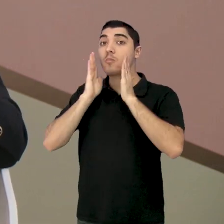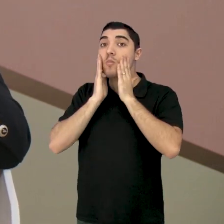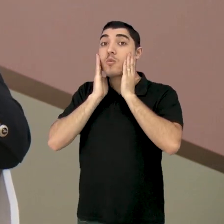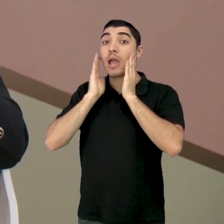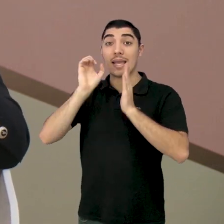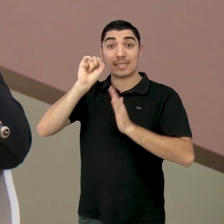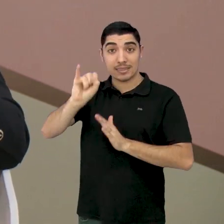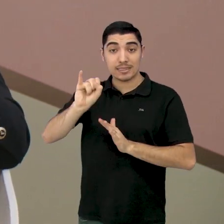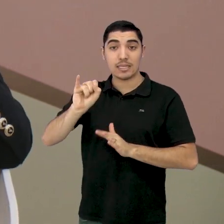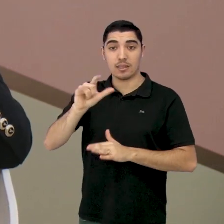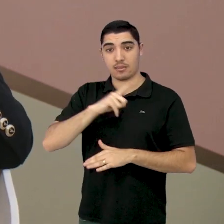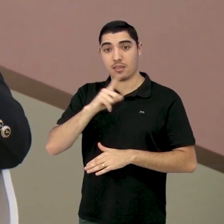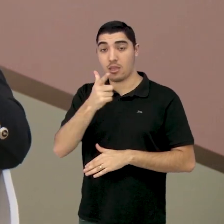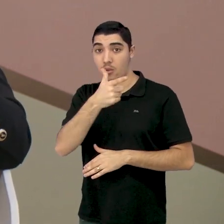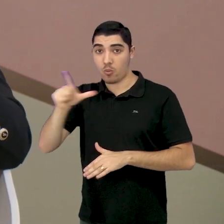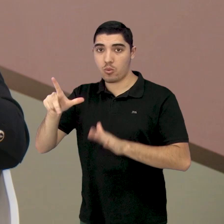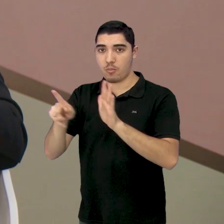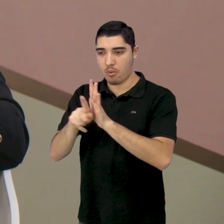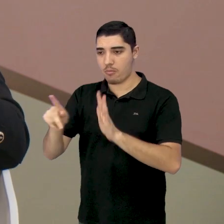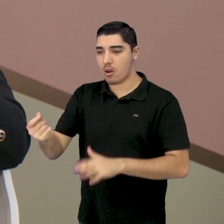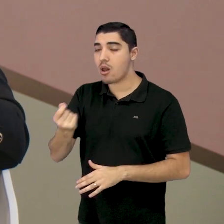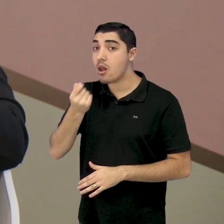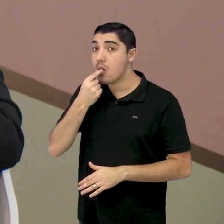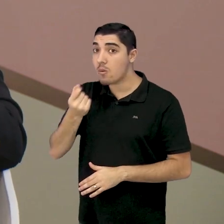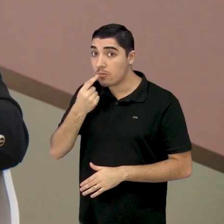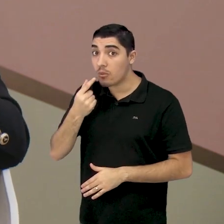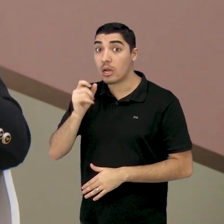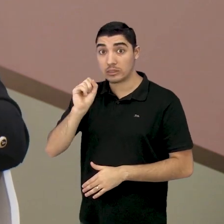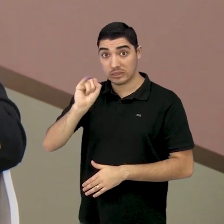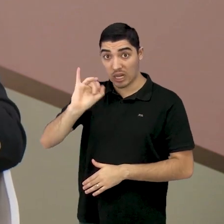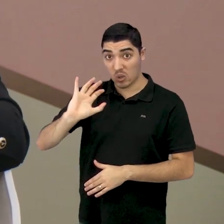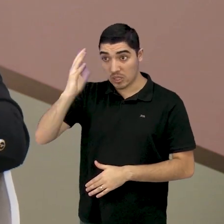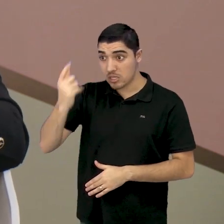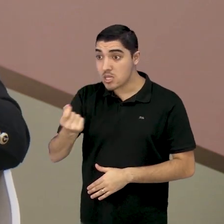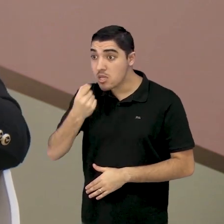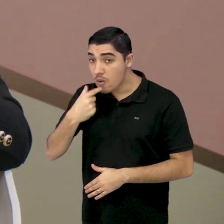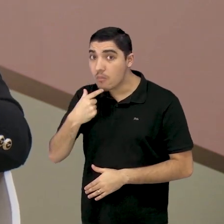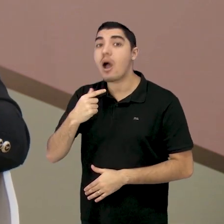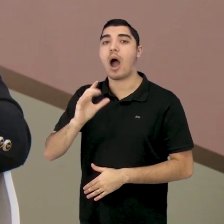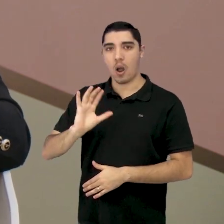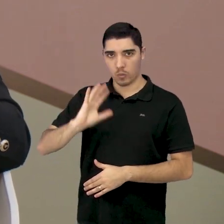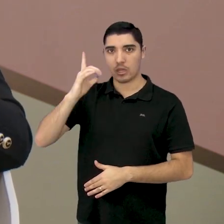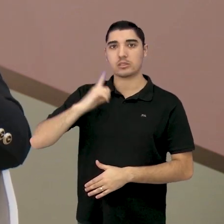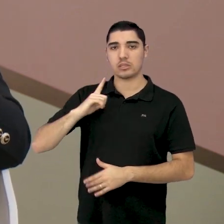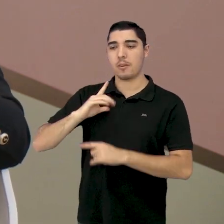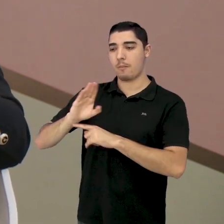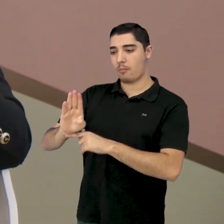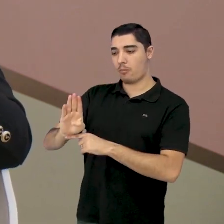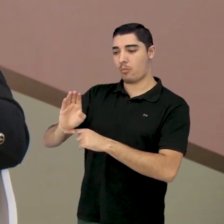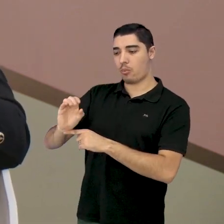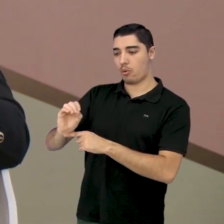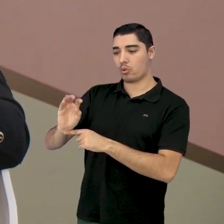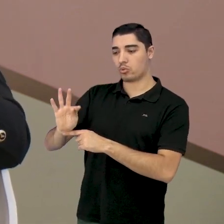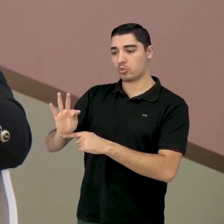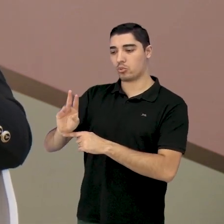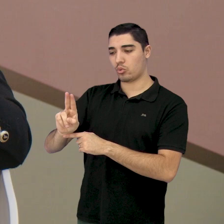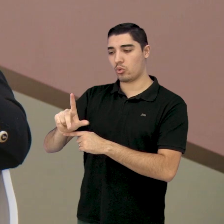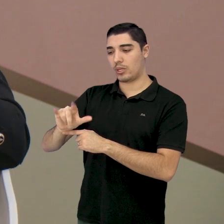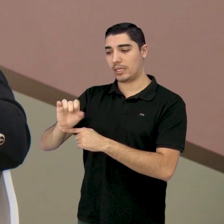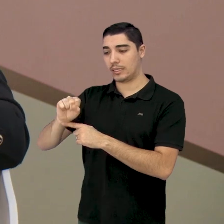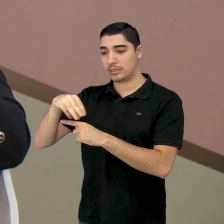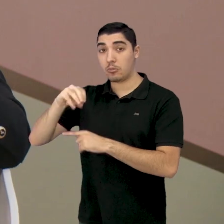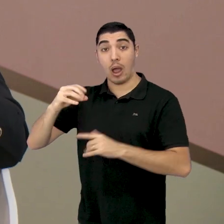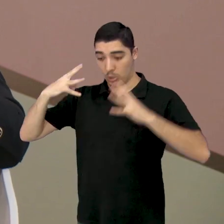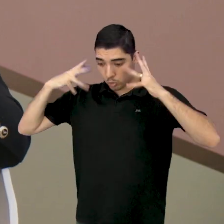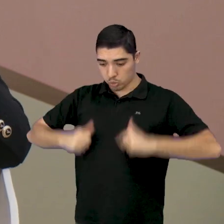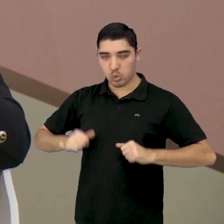e o músculo, né? E essa paralisia ela é temporária, por isso que o Botox não dura para sempre, então ela é temporária. E é interessante falar também que quando